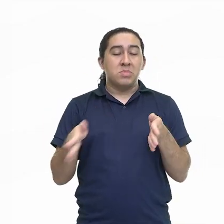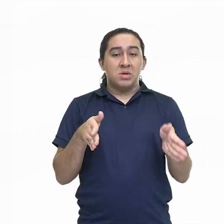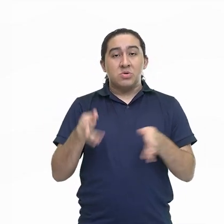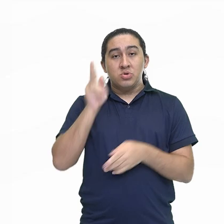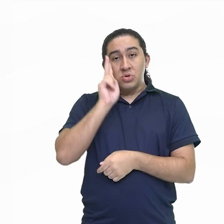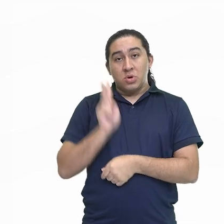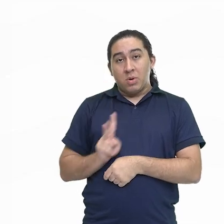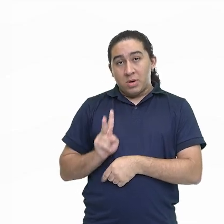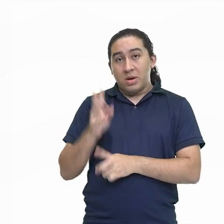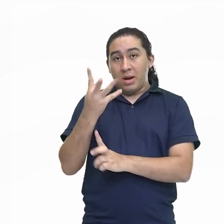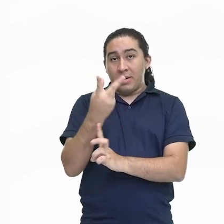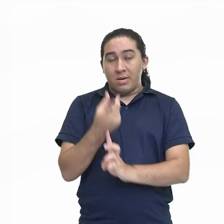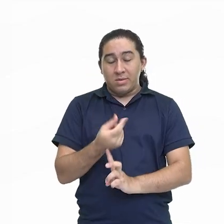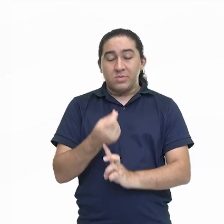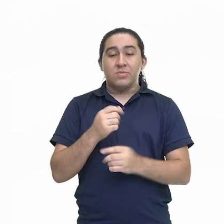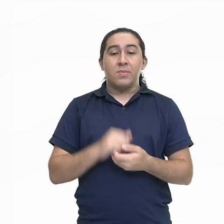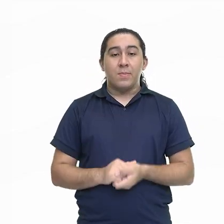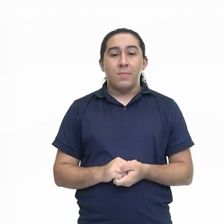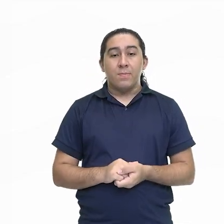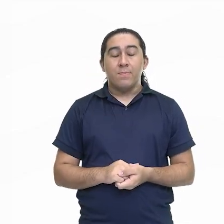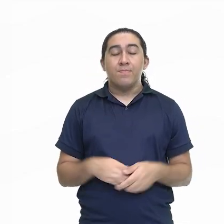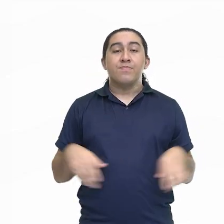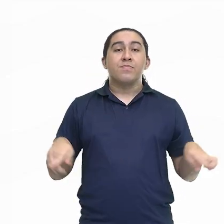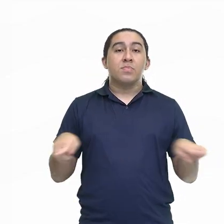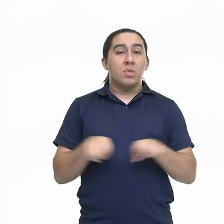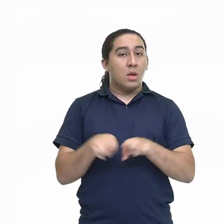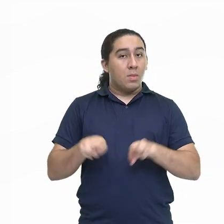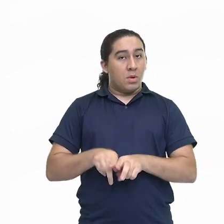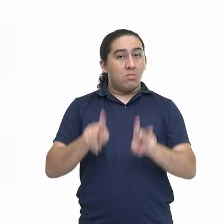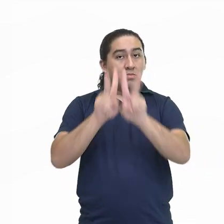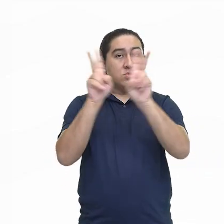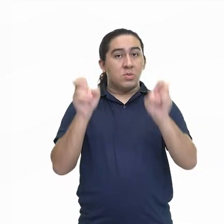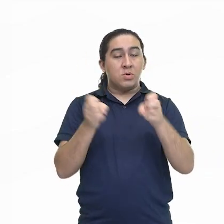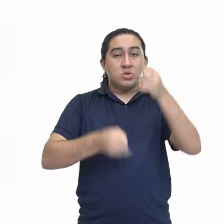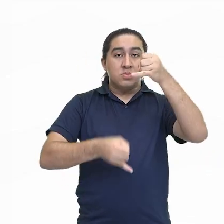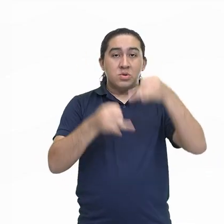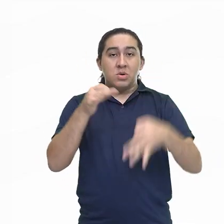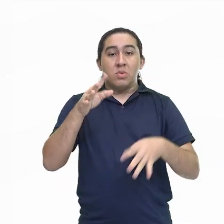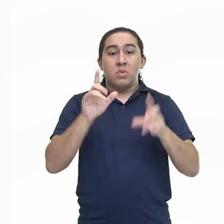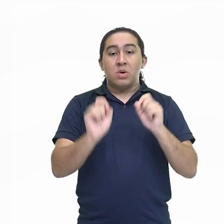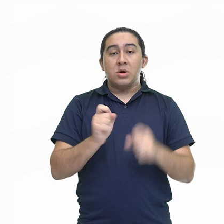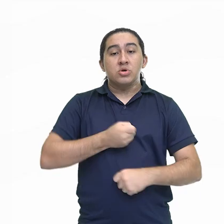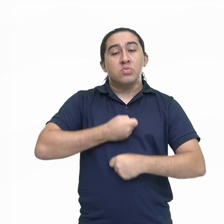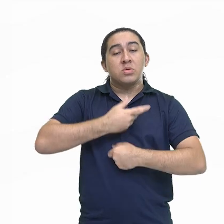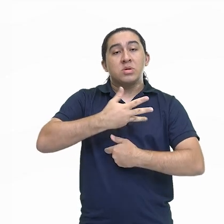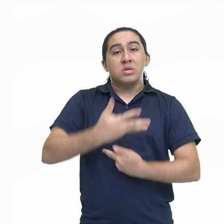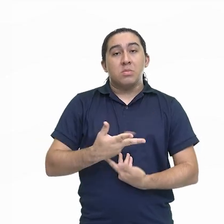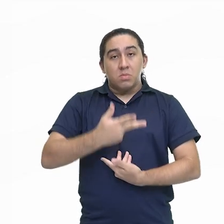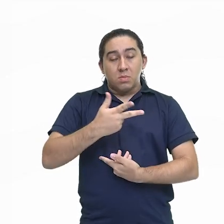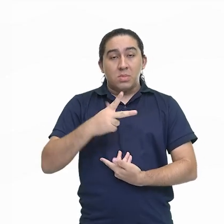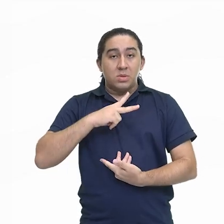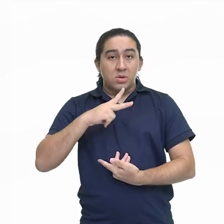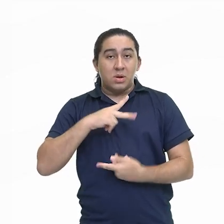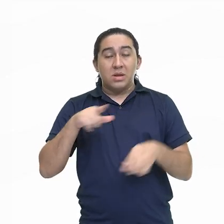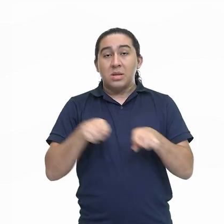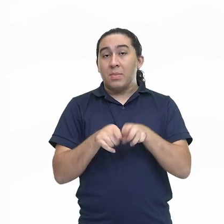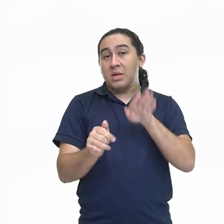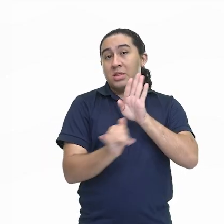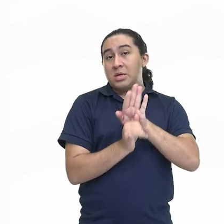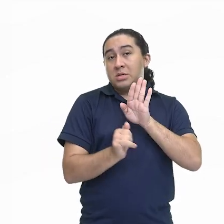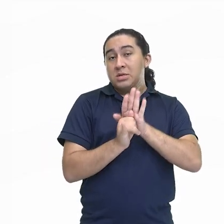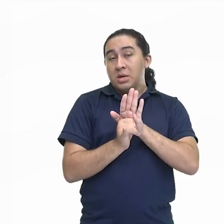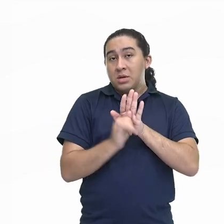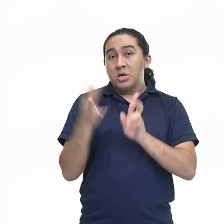história da arte. E aí, falamos também sobre a expressão pessoal e identidade artística de